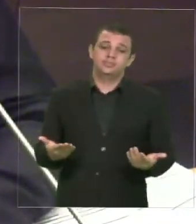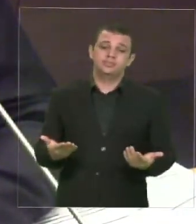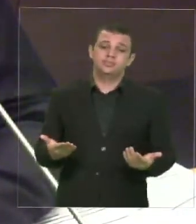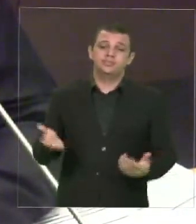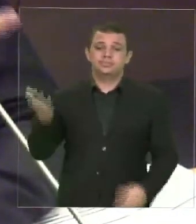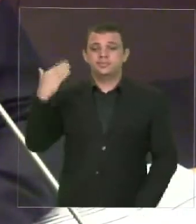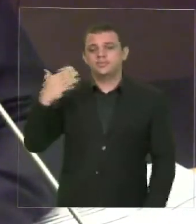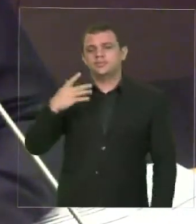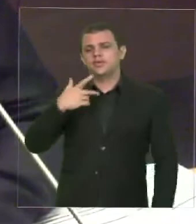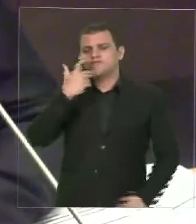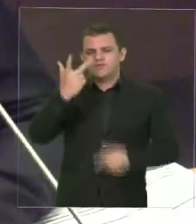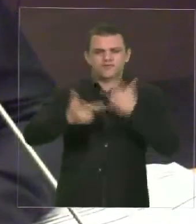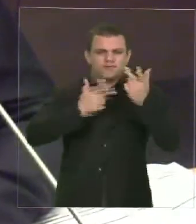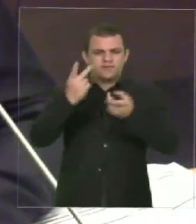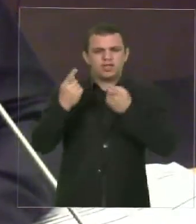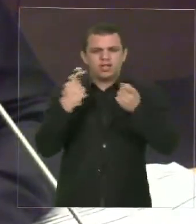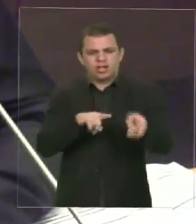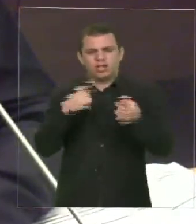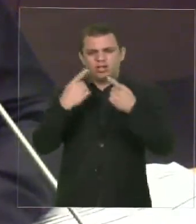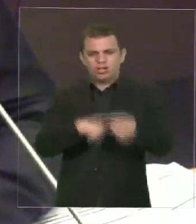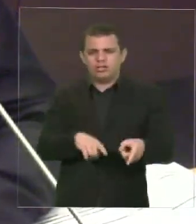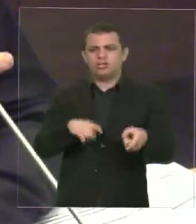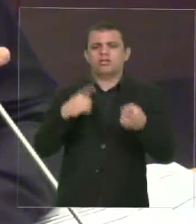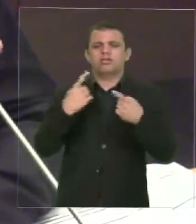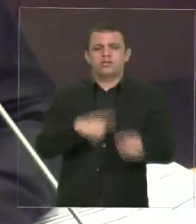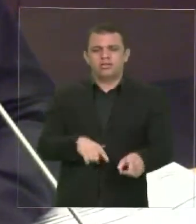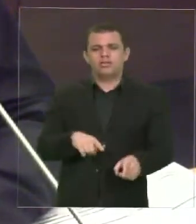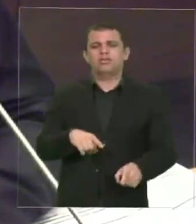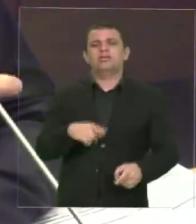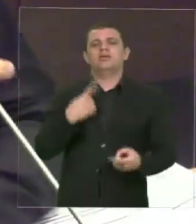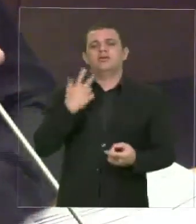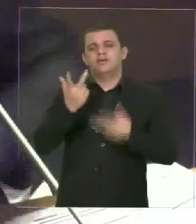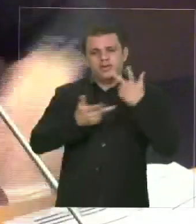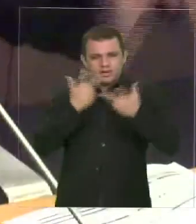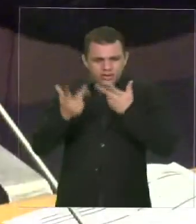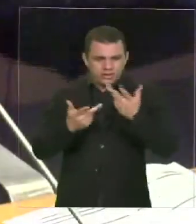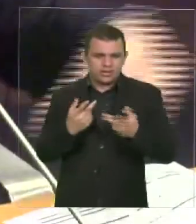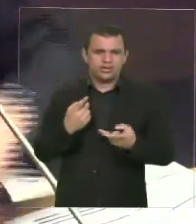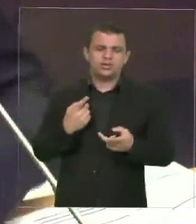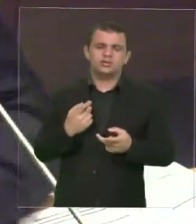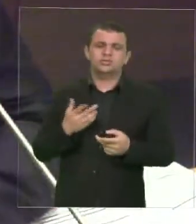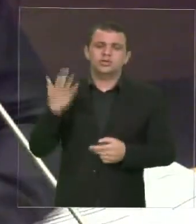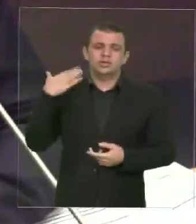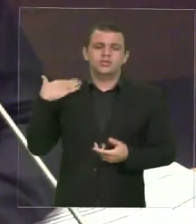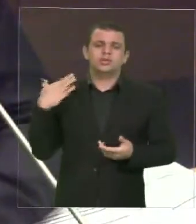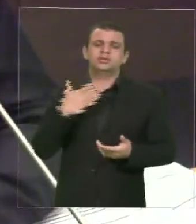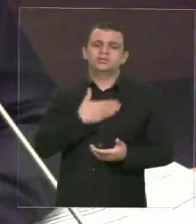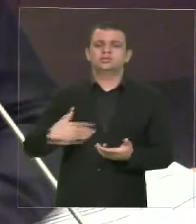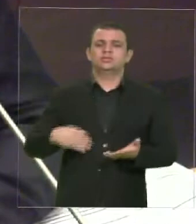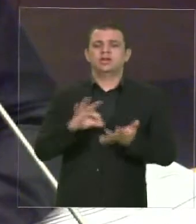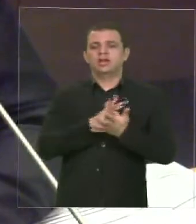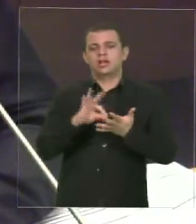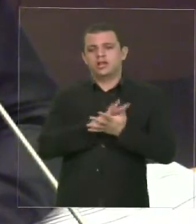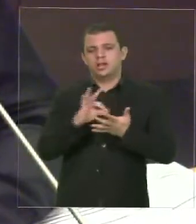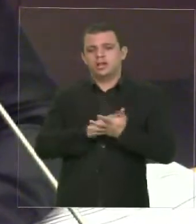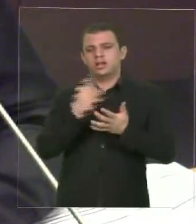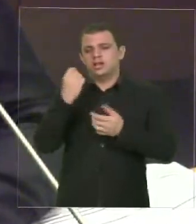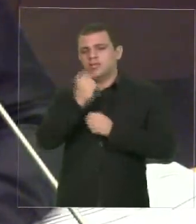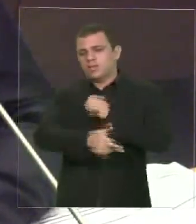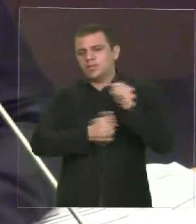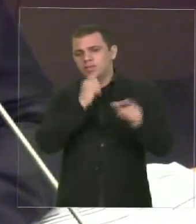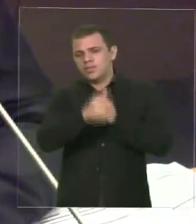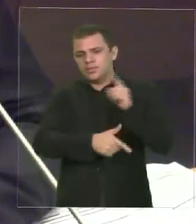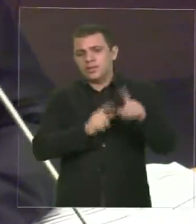condenava-se muito os contratos celebrados no governo anterior. E eles estão se